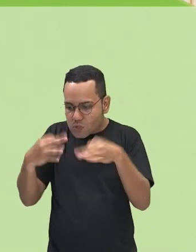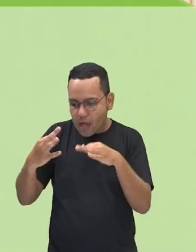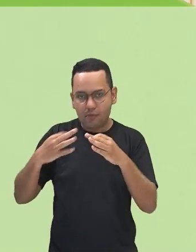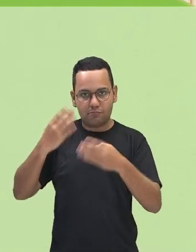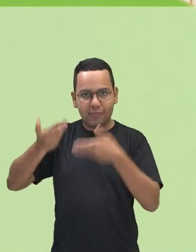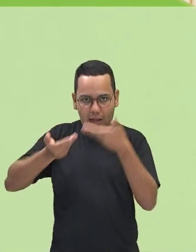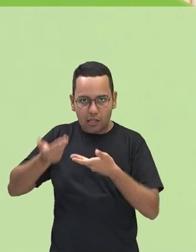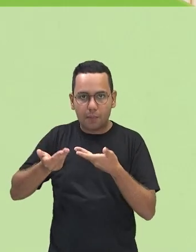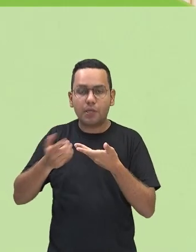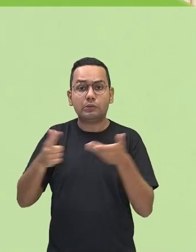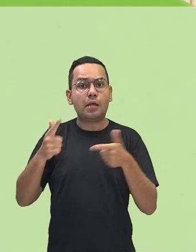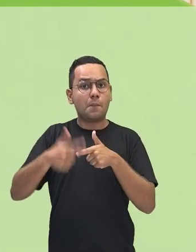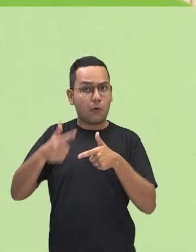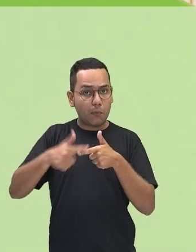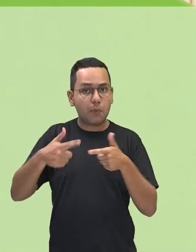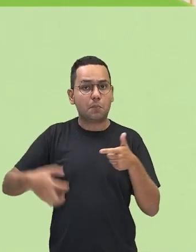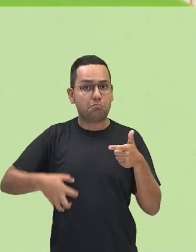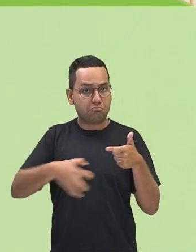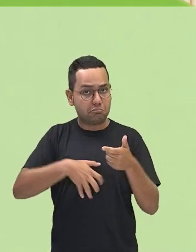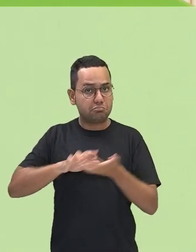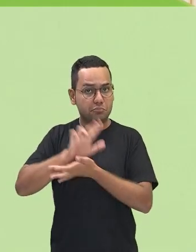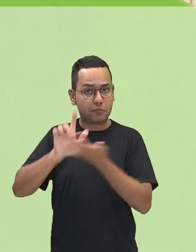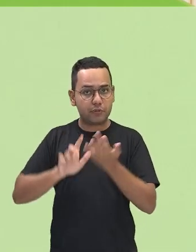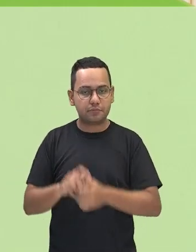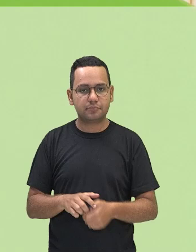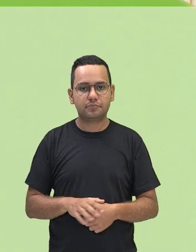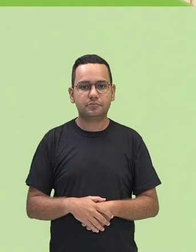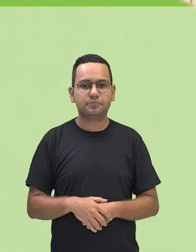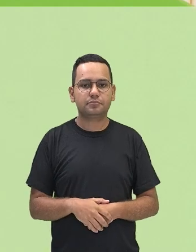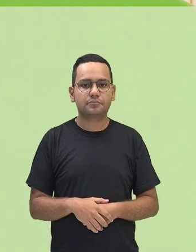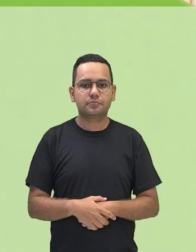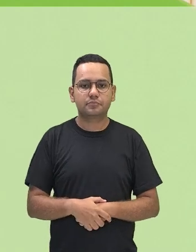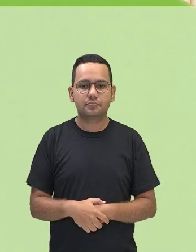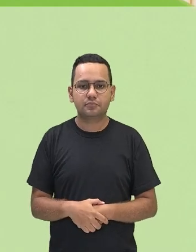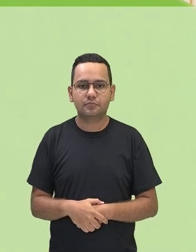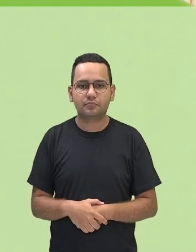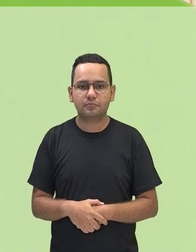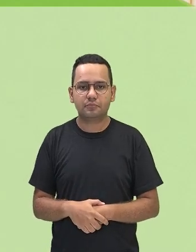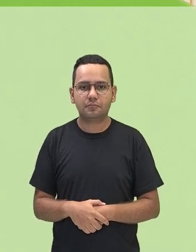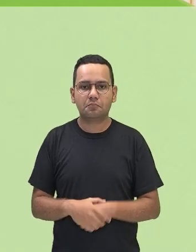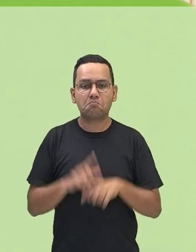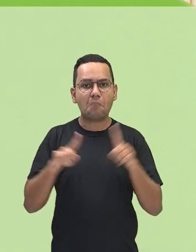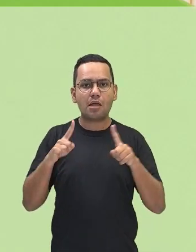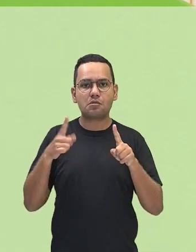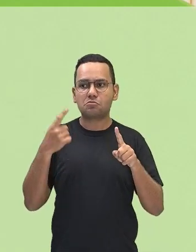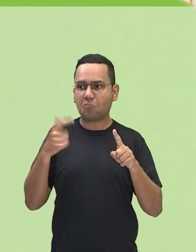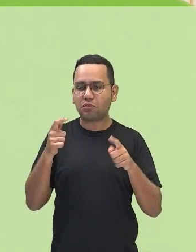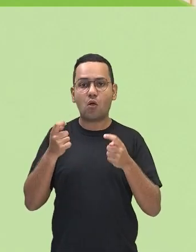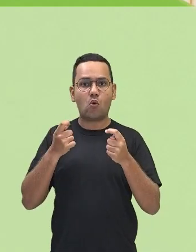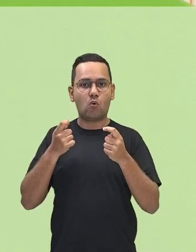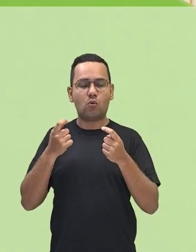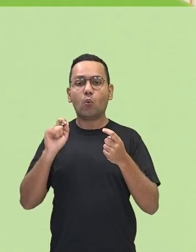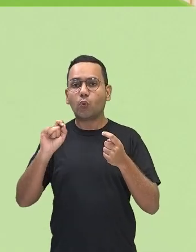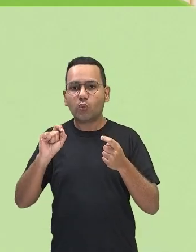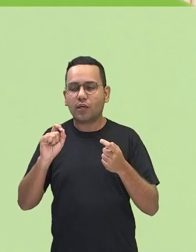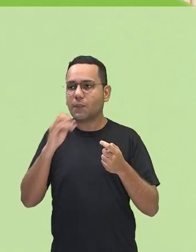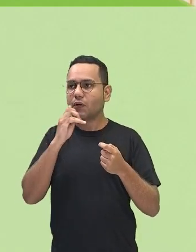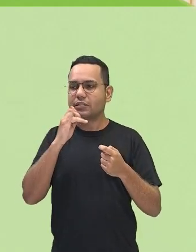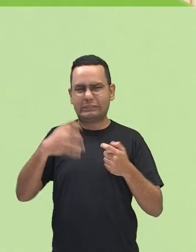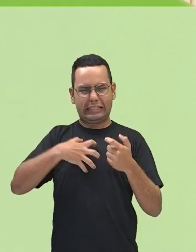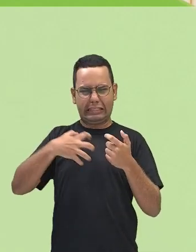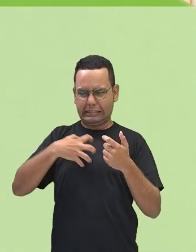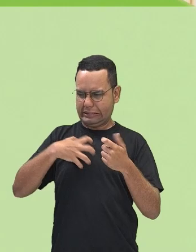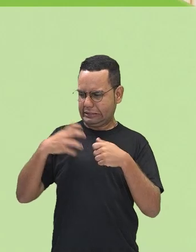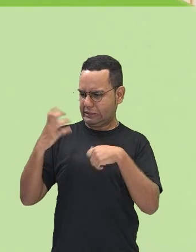você já deixou já passou a, digamos, a não ter mais aqueles sinais e sintomas, você acha que já